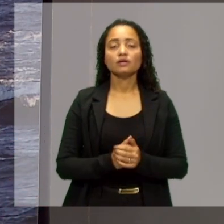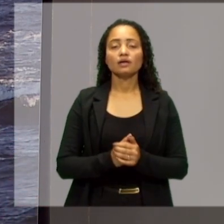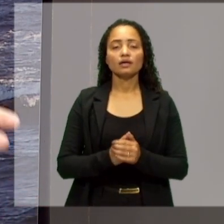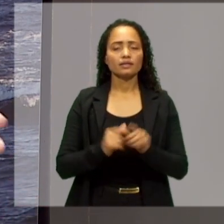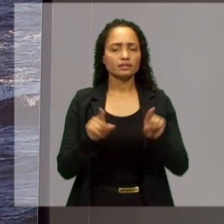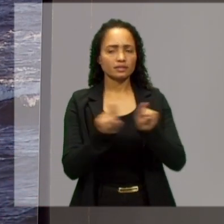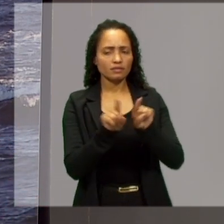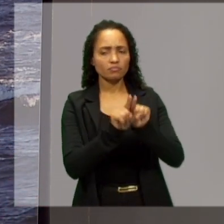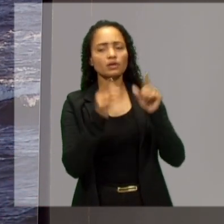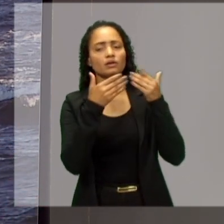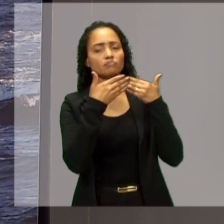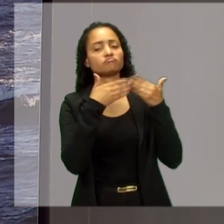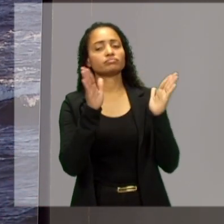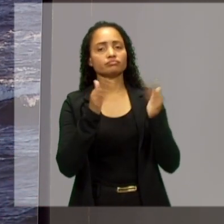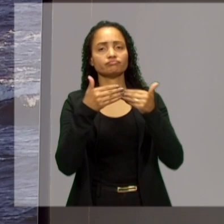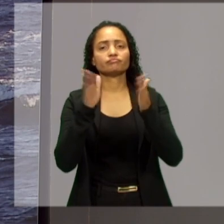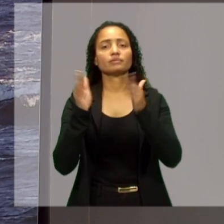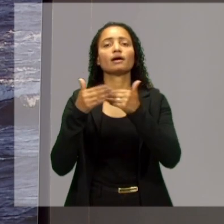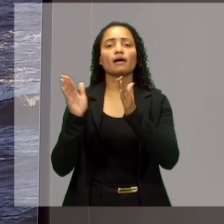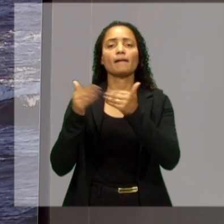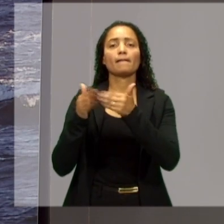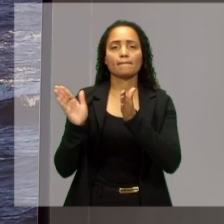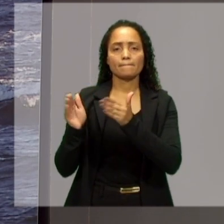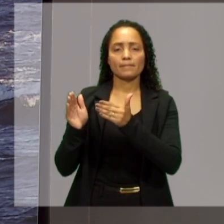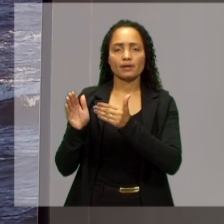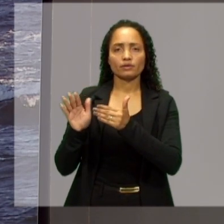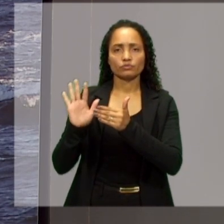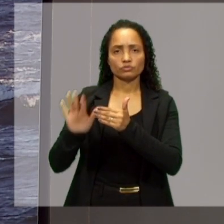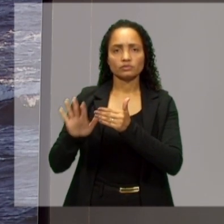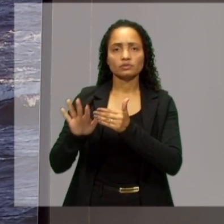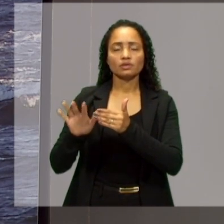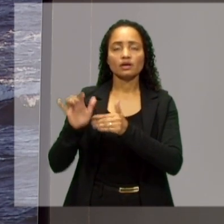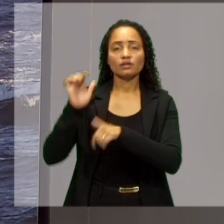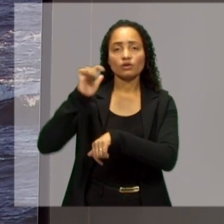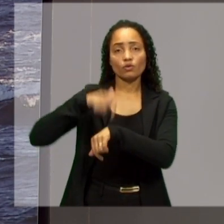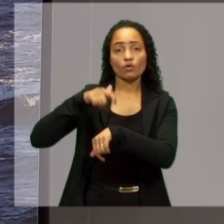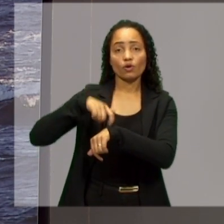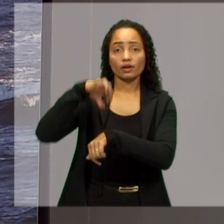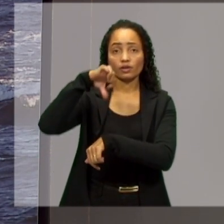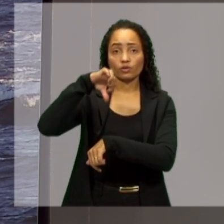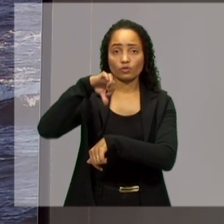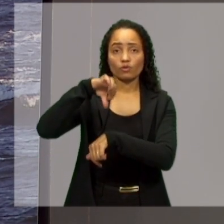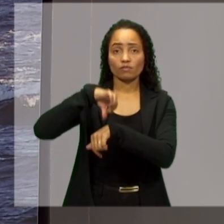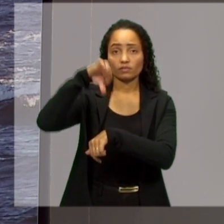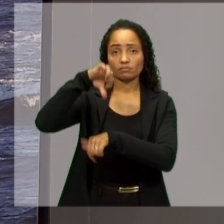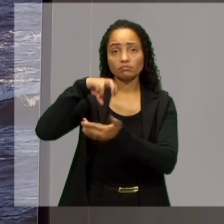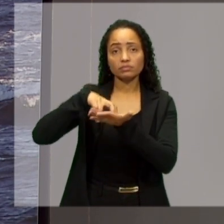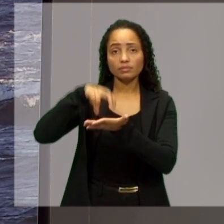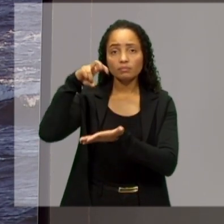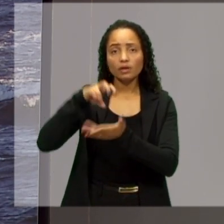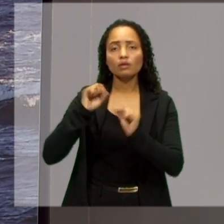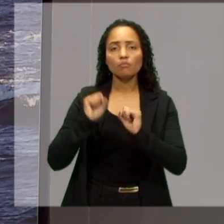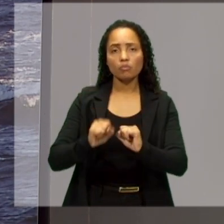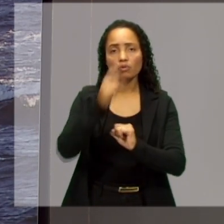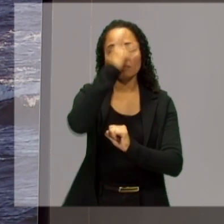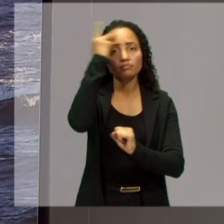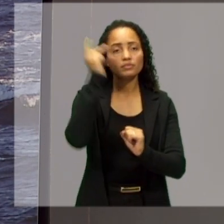deixado aberto, né, conforme até o senhor nos disse, já a partir das 9 horas da manhã as pessoas podem